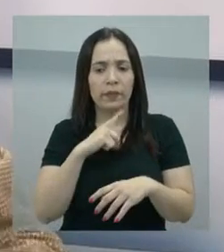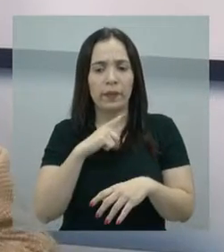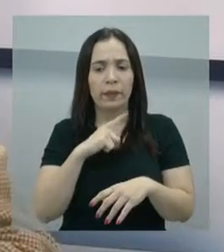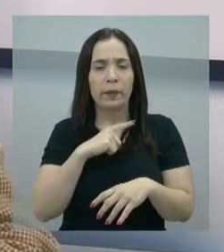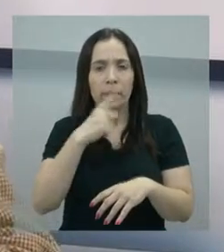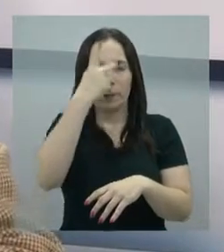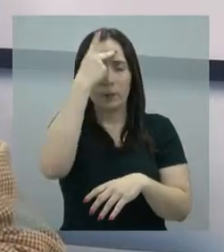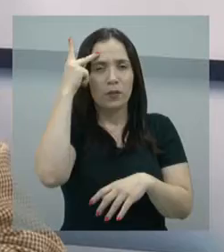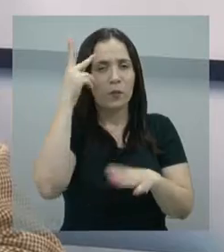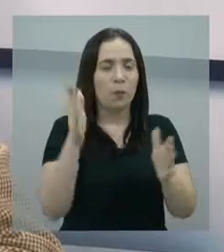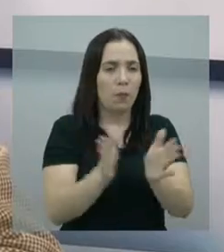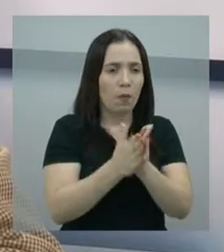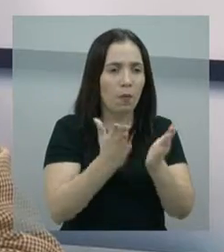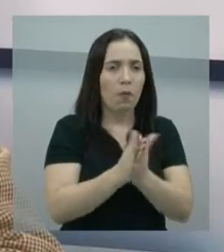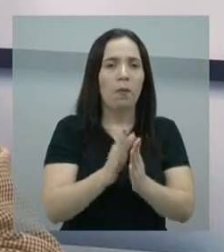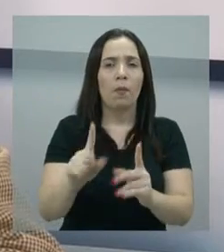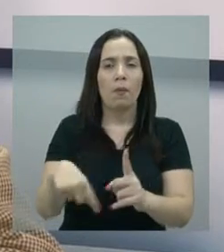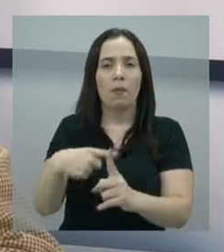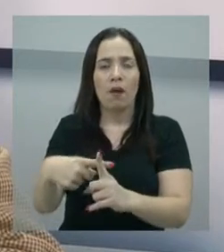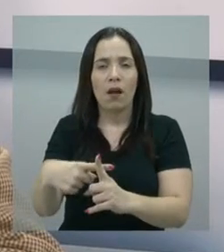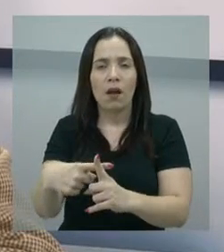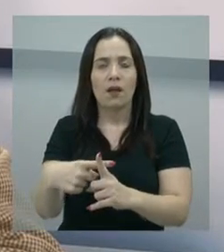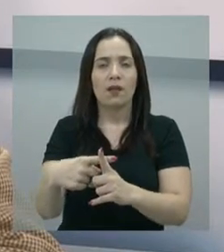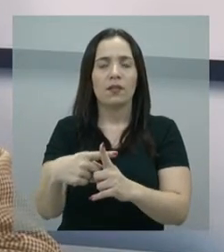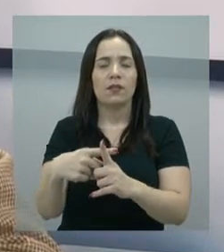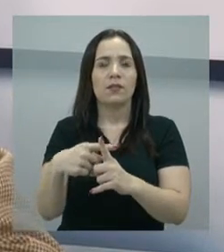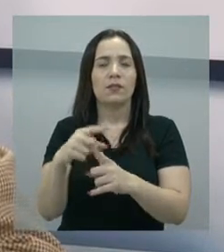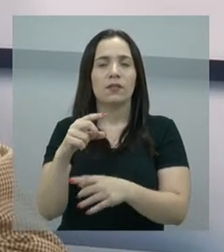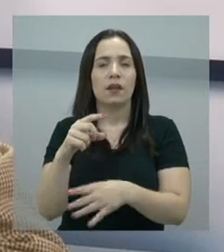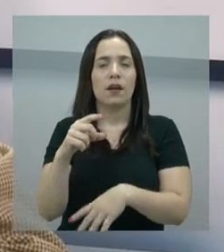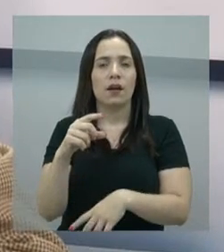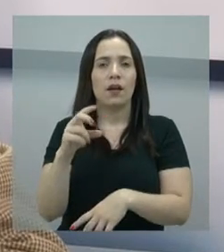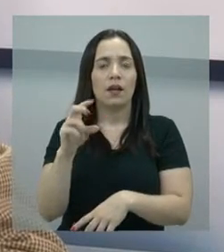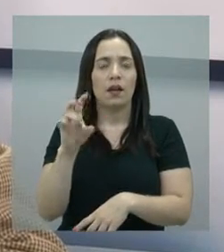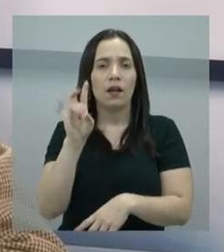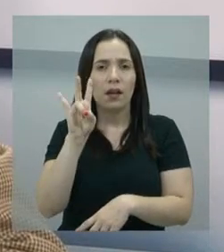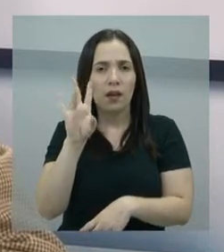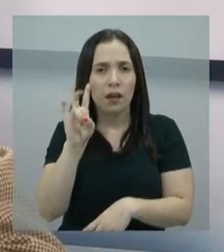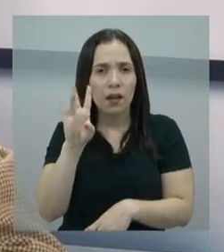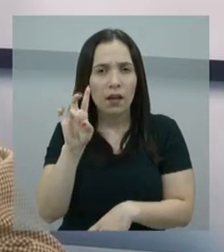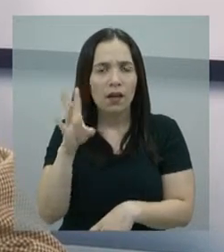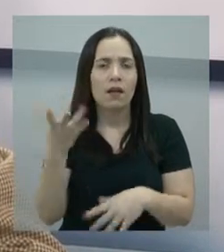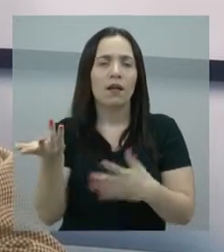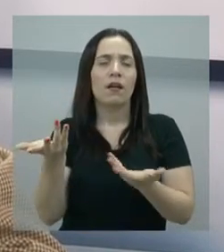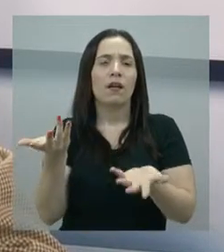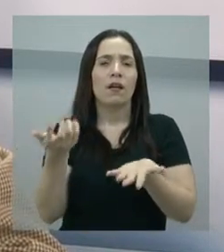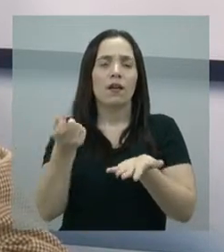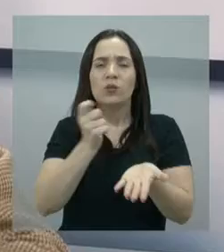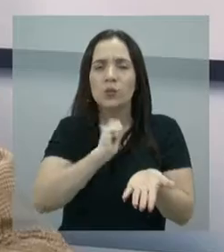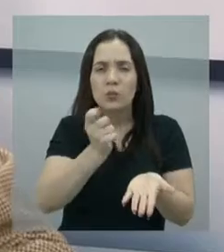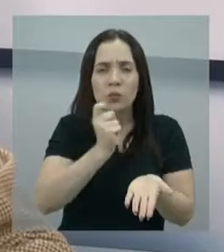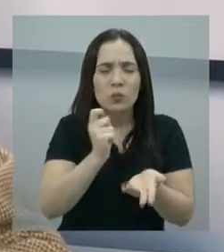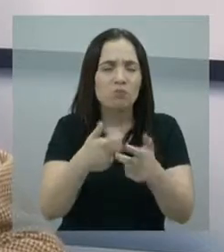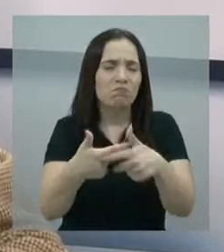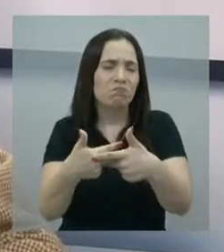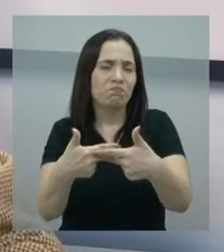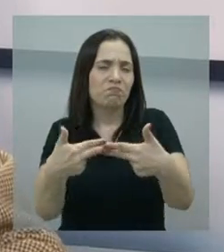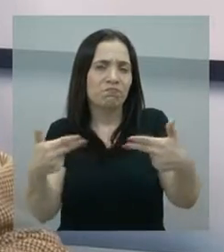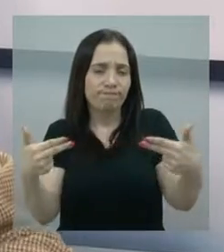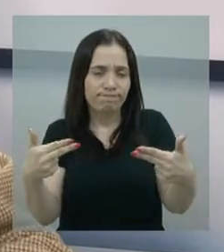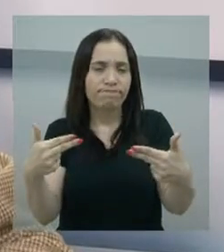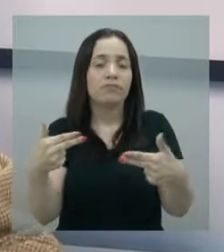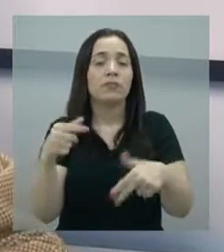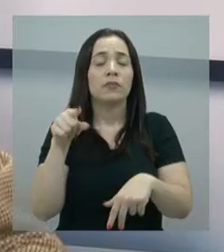questão do crack, né? A cracolândia foi capilarizada no Brasil todo. O Instituto, no caso, que estuda